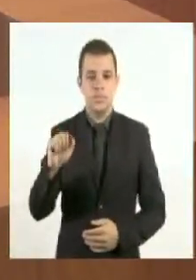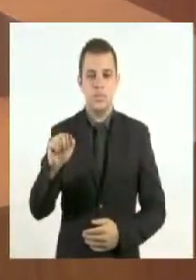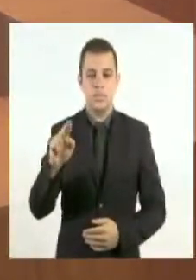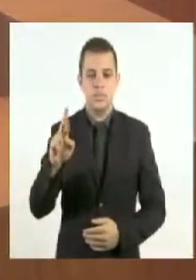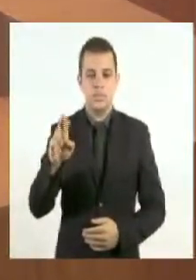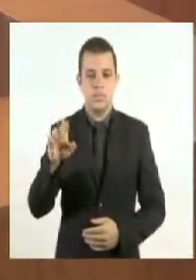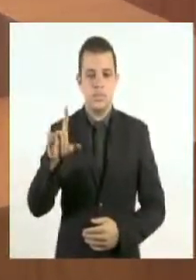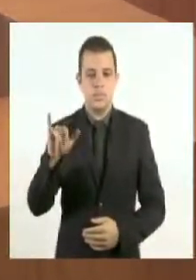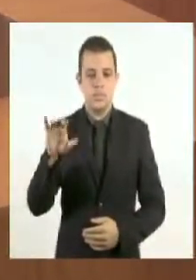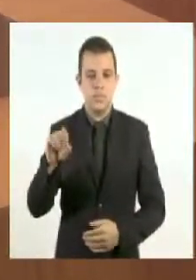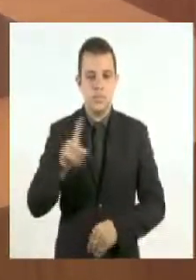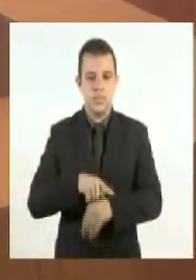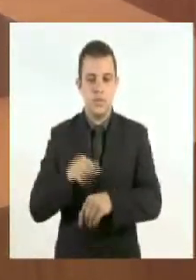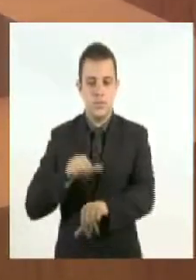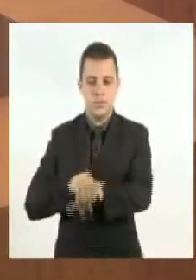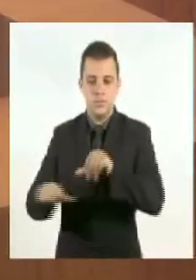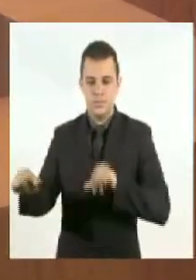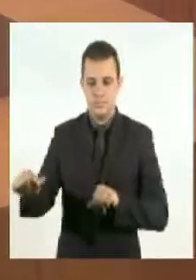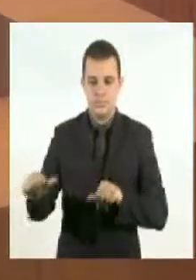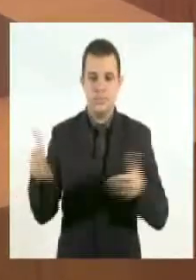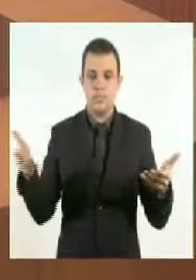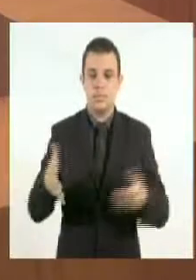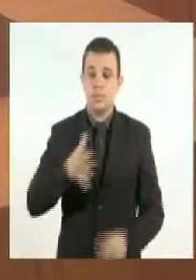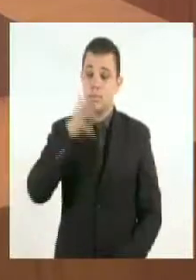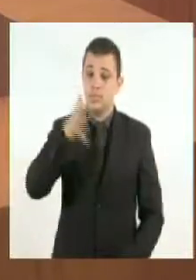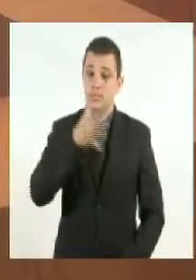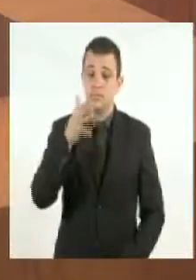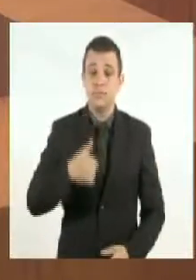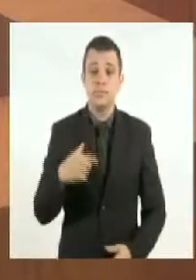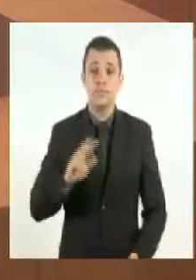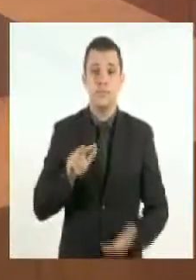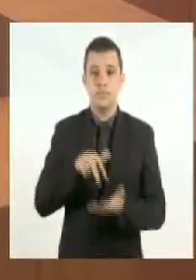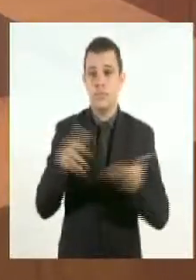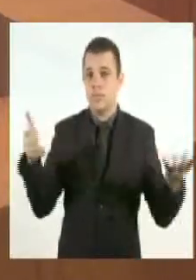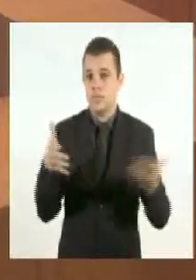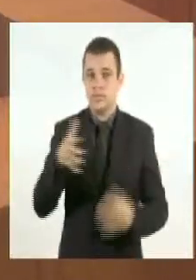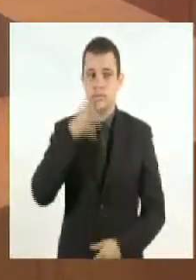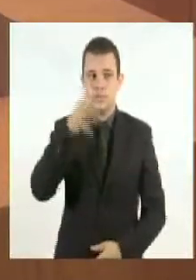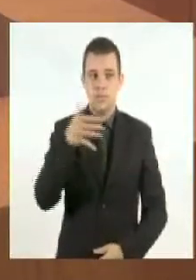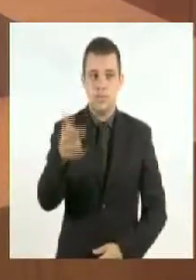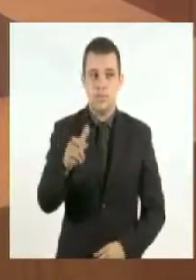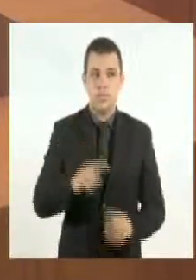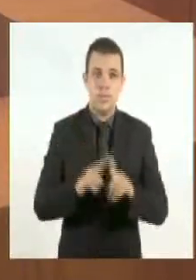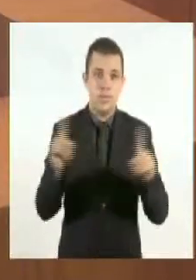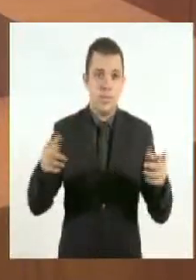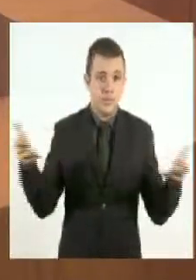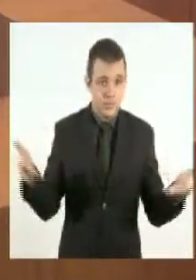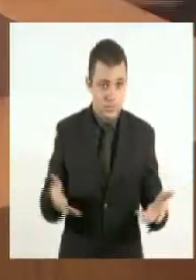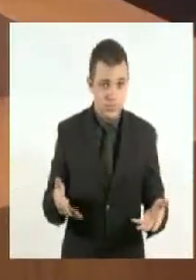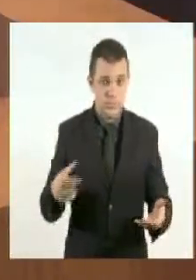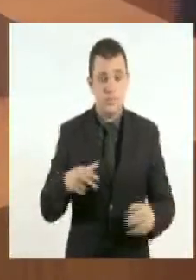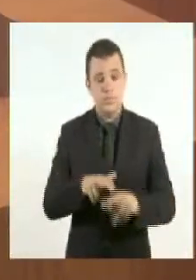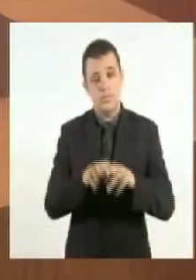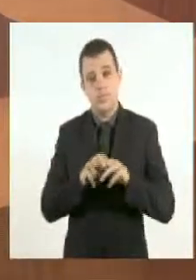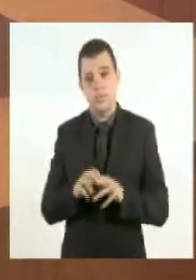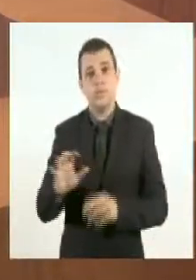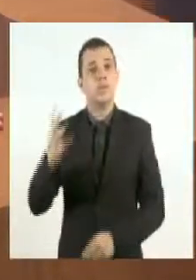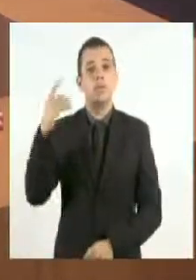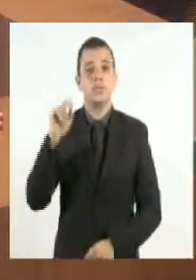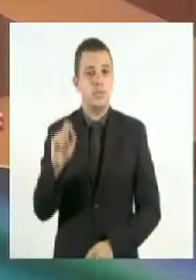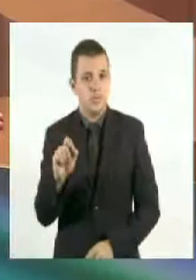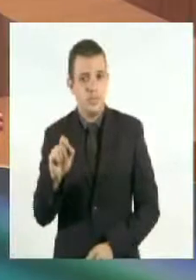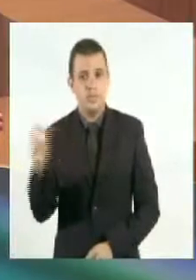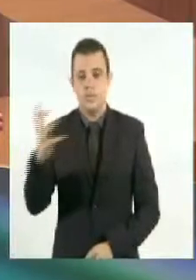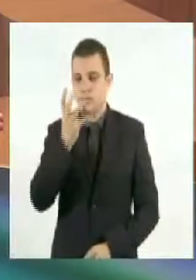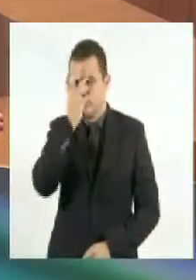Expediente. Eu nem viria hoje ao Pequeno Expediente, mas, dada a verborragia do deputado